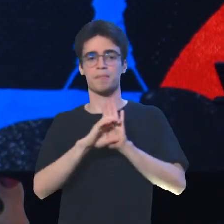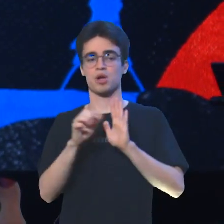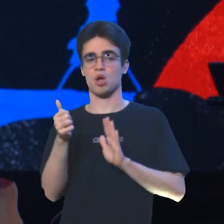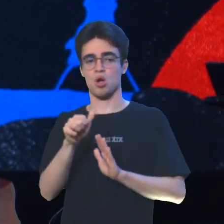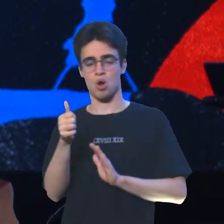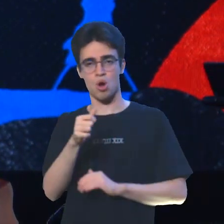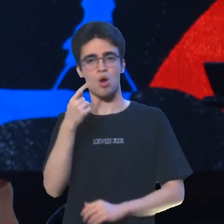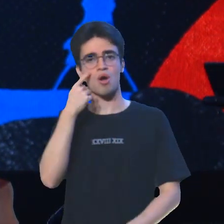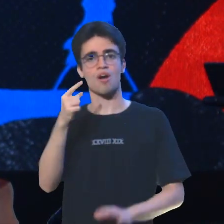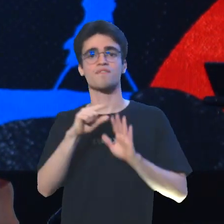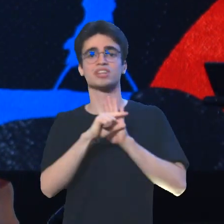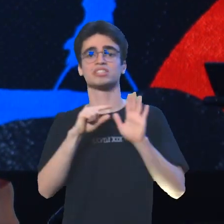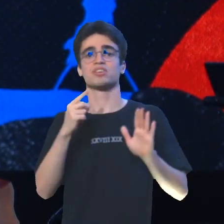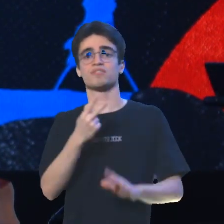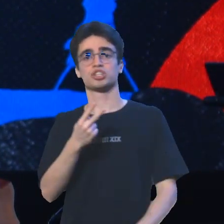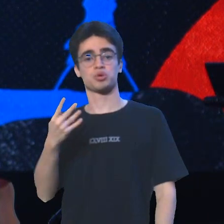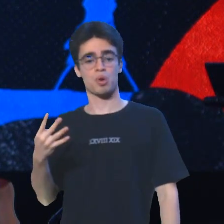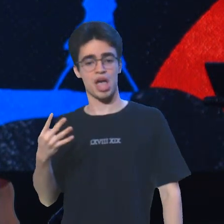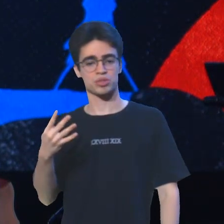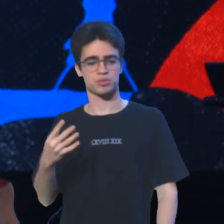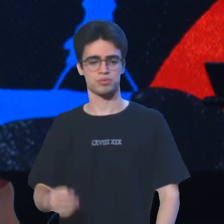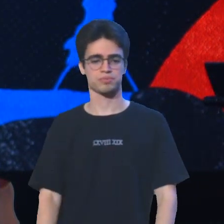para o versículo 24.